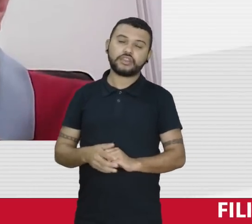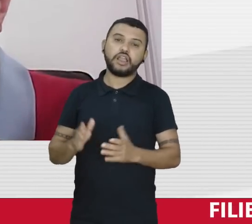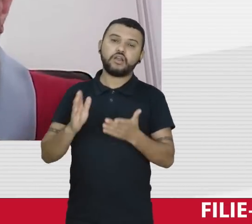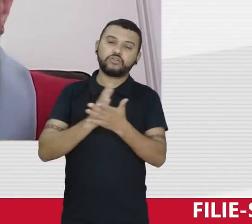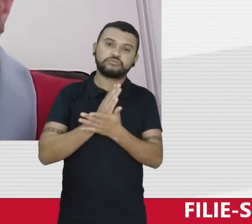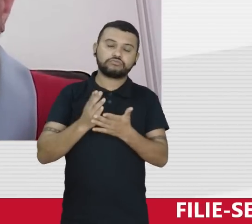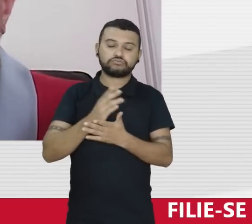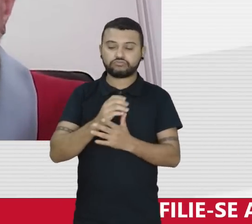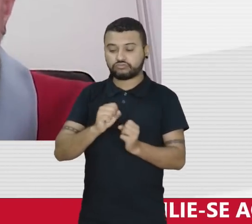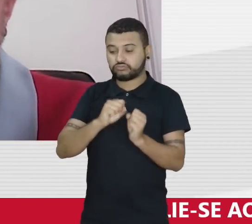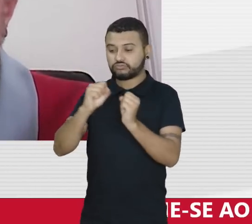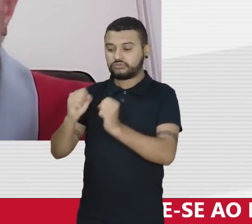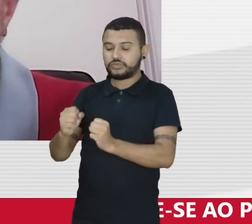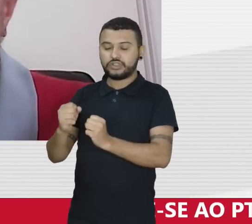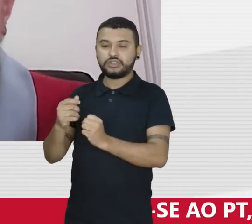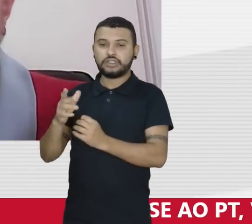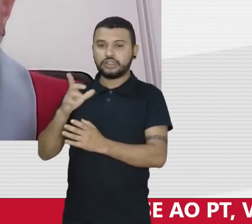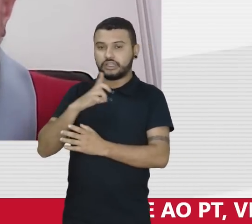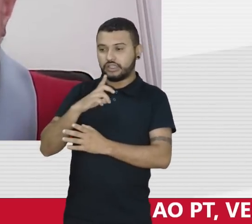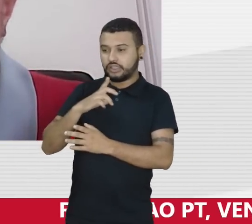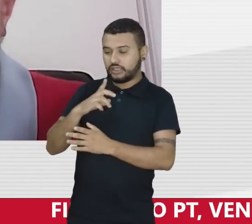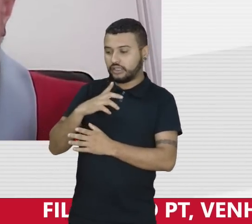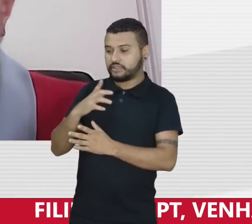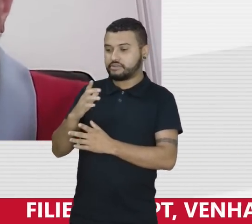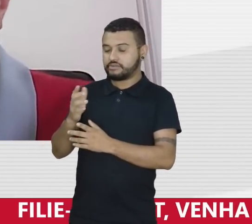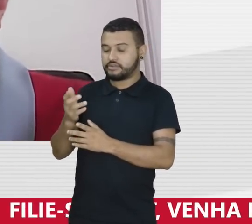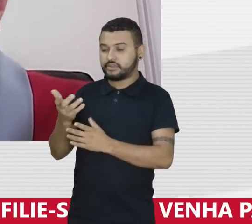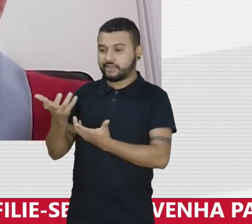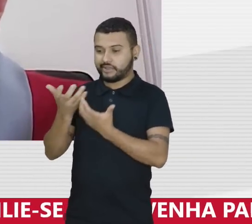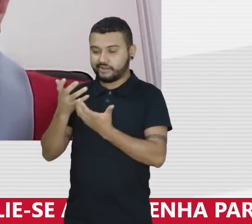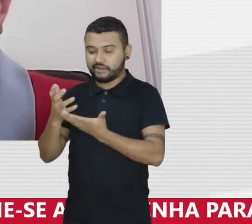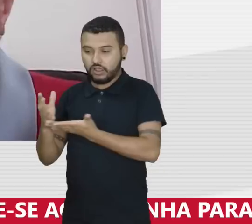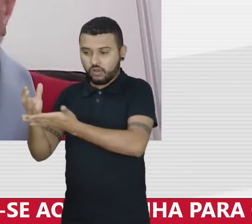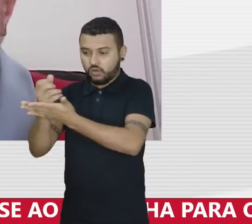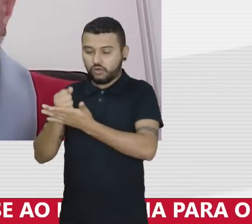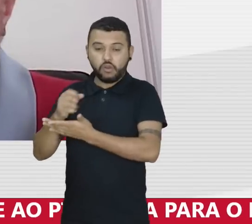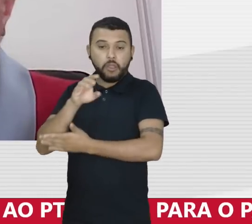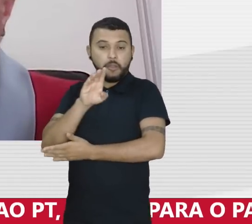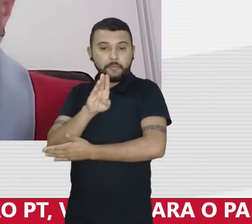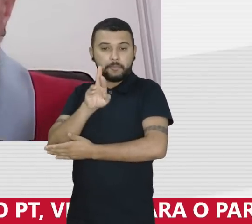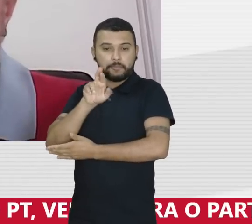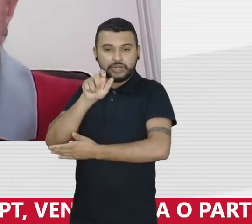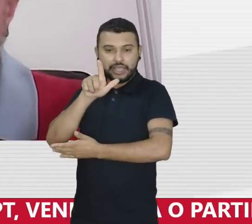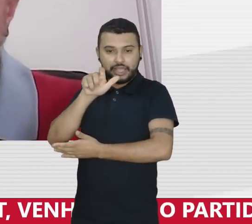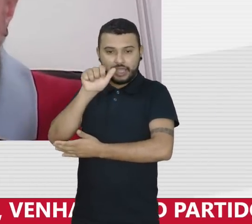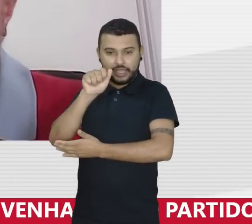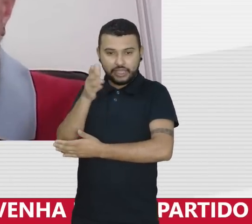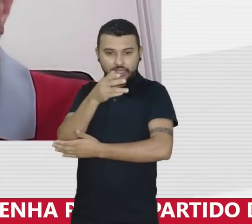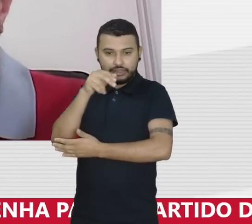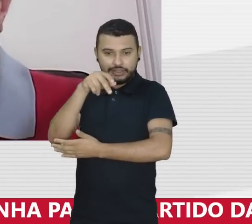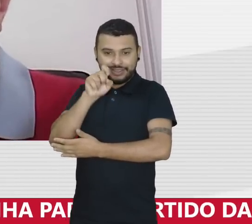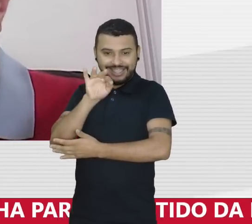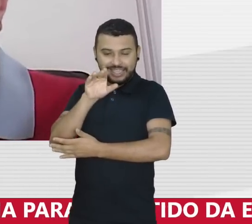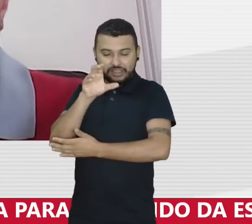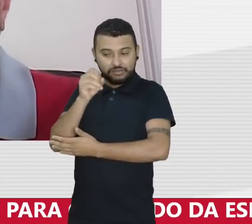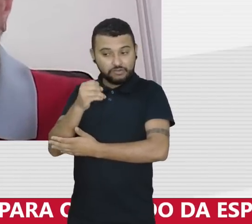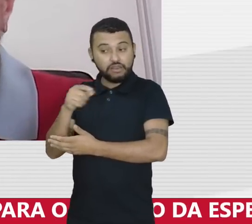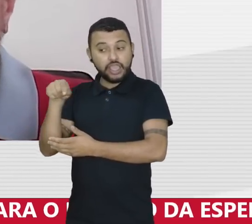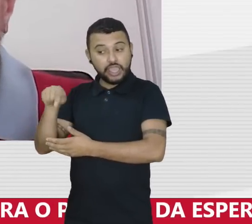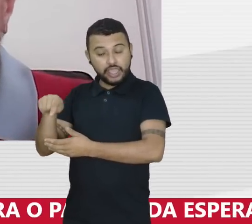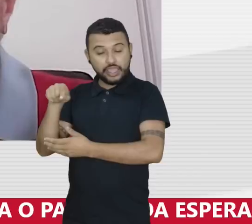estão ali puxando essa vertente golpista. O próprio Braga Neto, né? Que